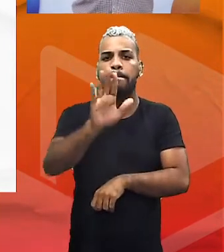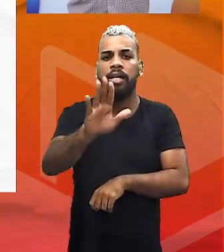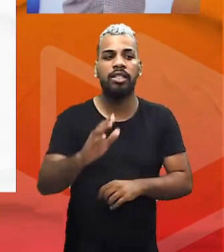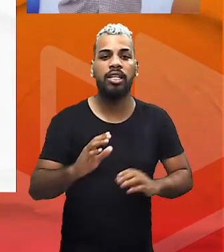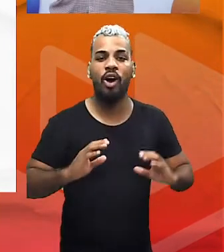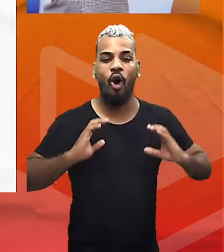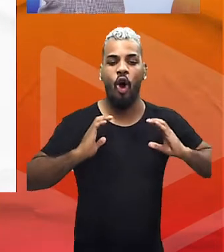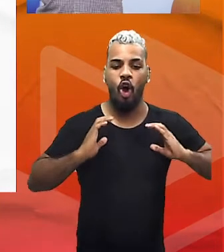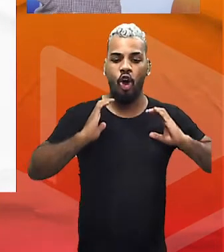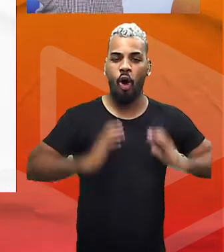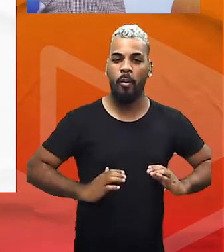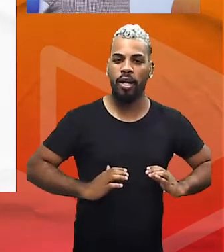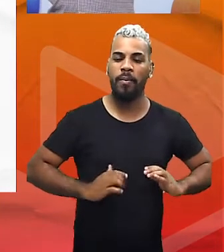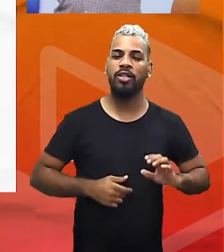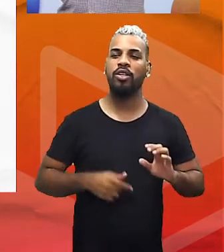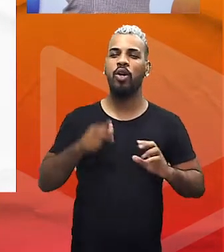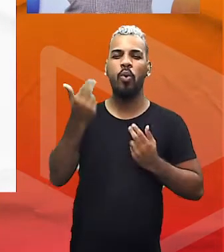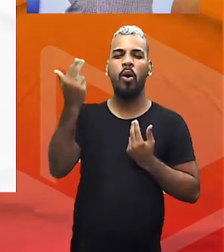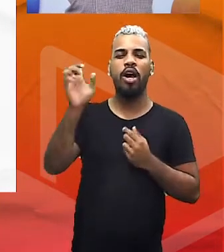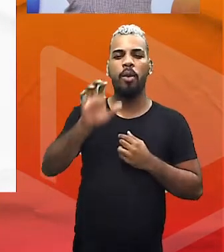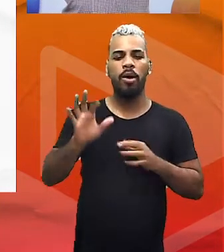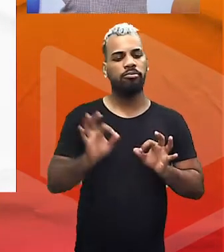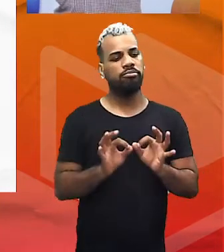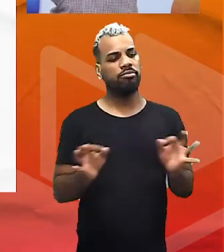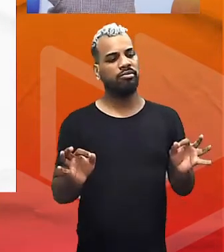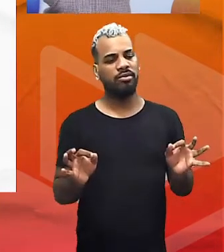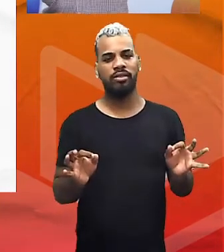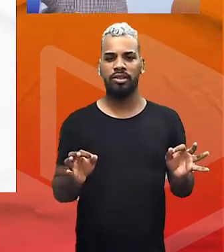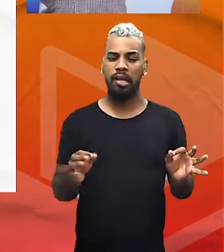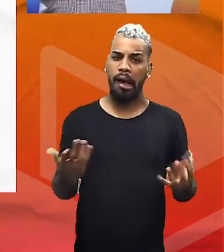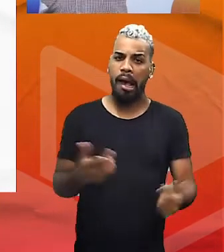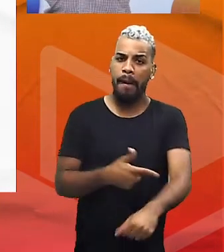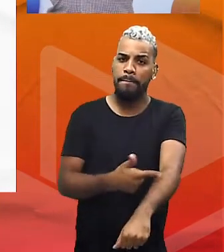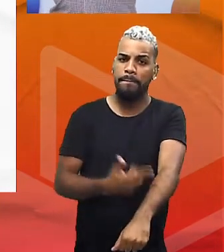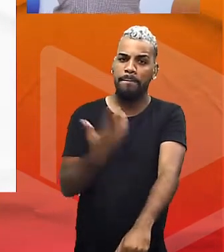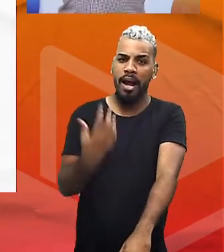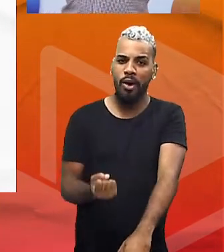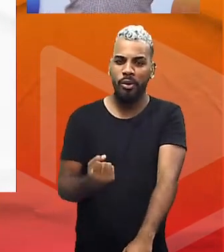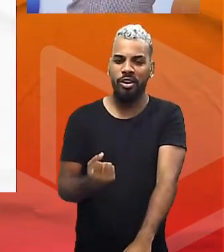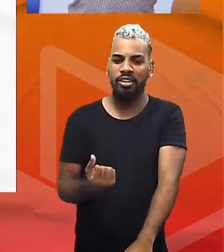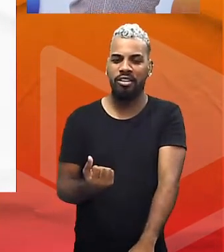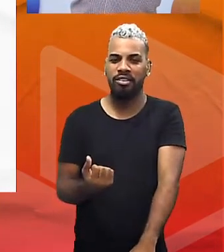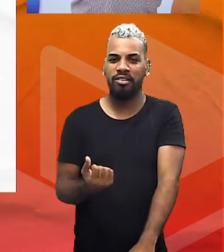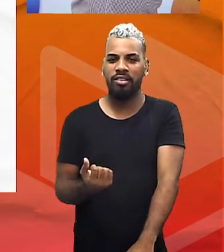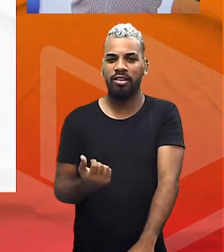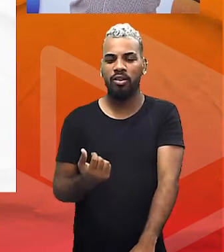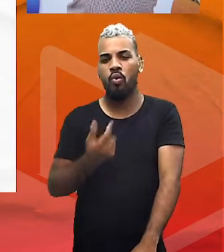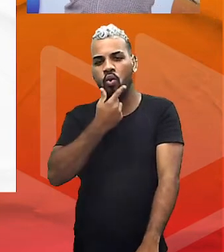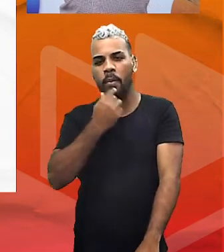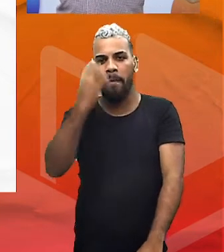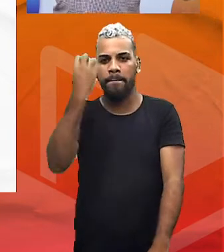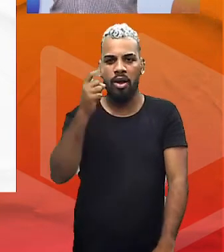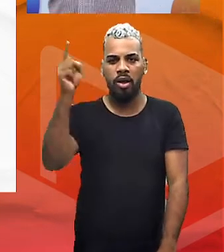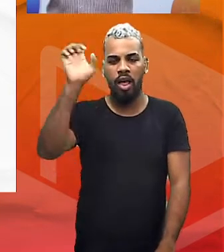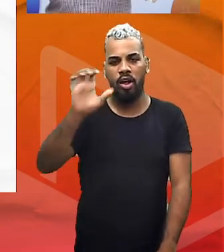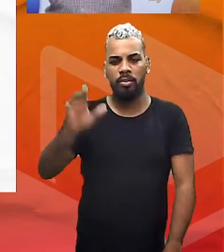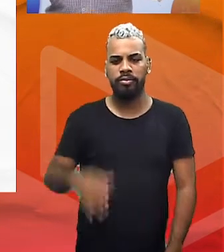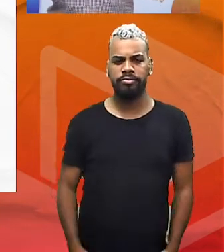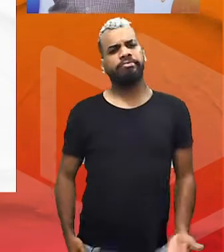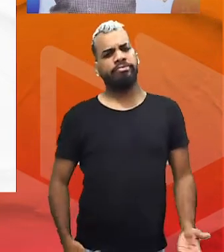comportamentos europeus, delicadezas, finezas próprias da corte, do homem branco europeu. Então, quem